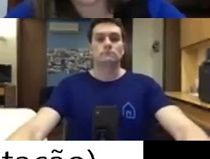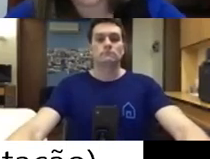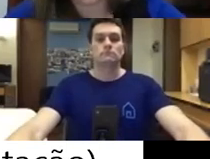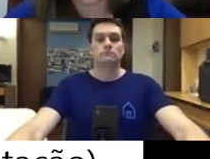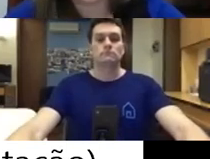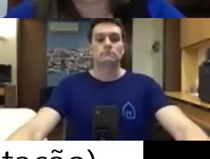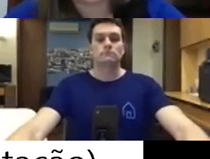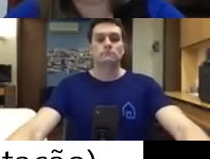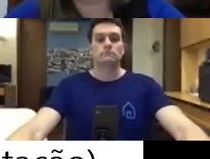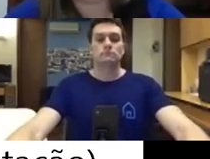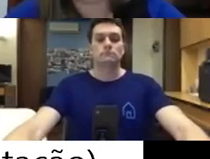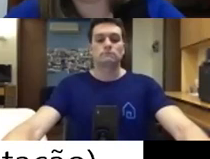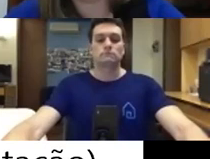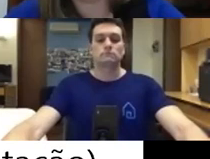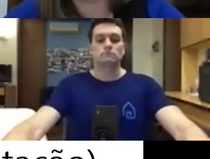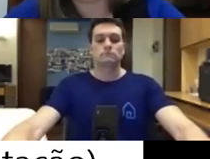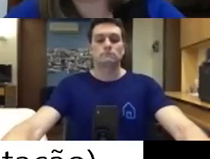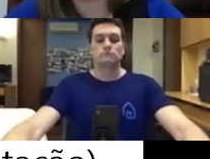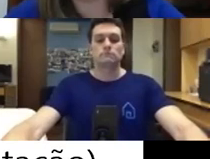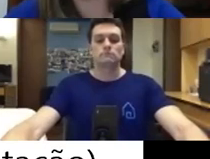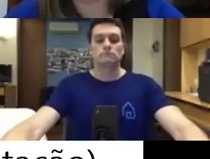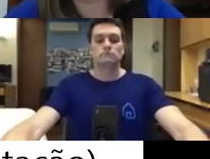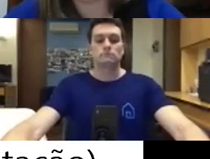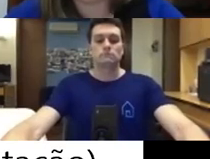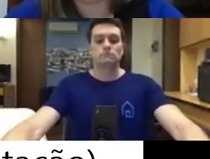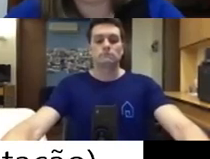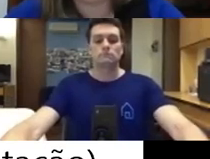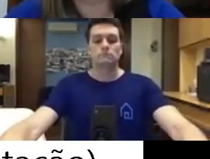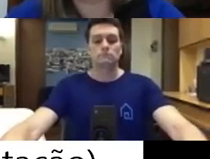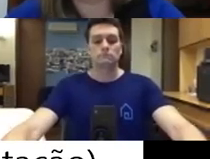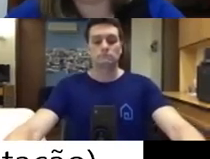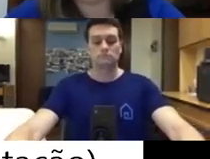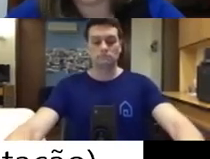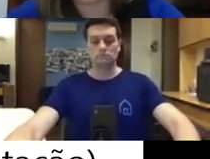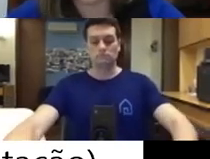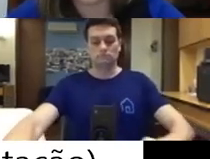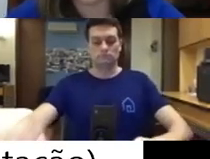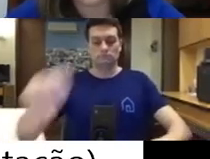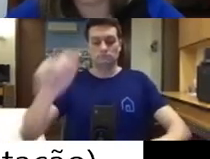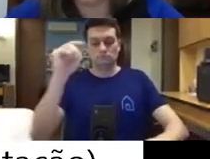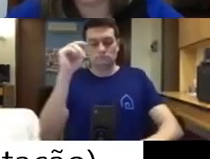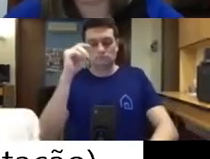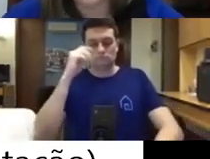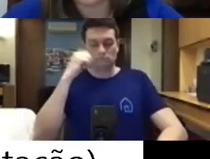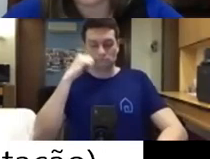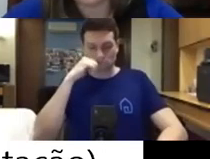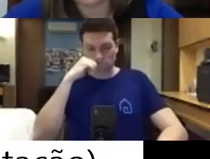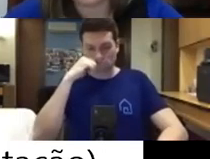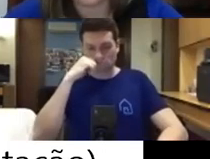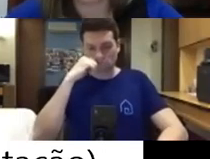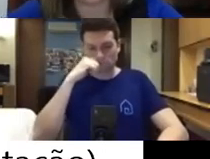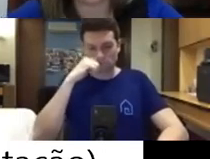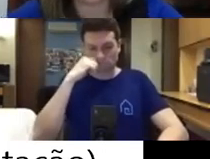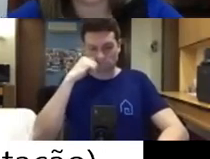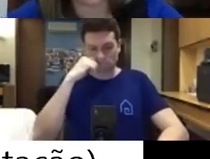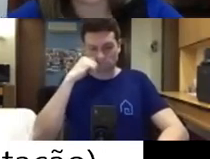dos agregados. A gente tem principalmente agregado quartzoso, ele por volta dos 500, 600 graus, ele muda de fase, e